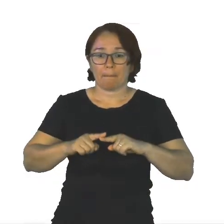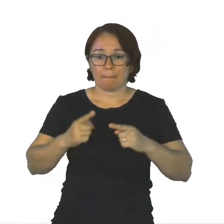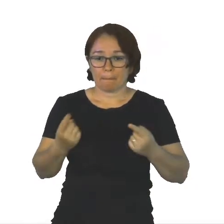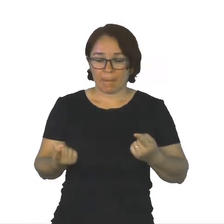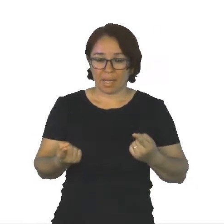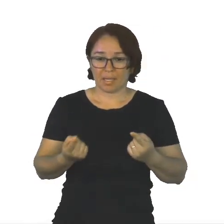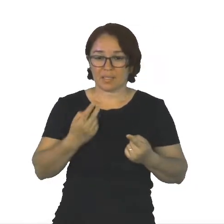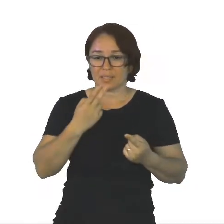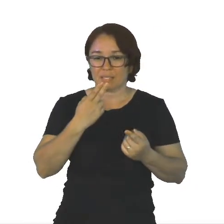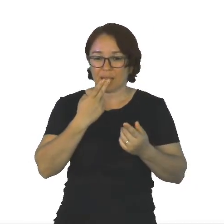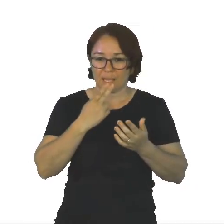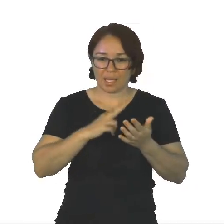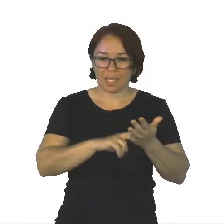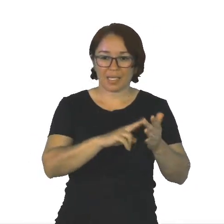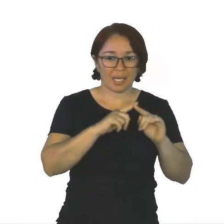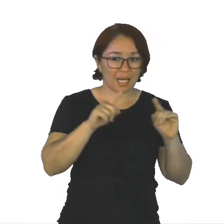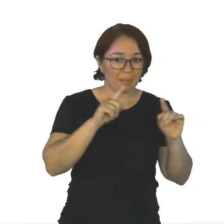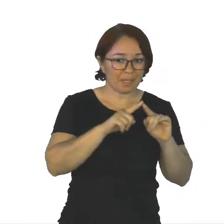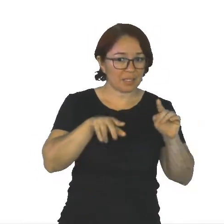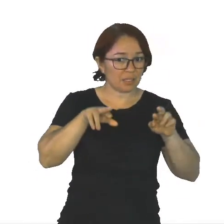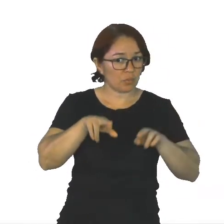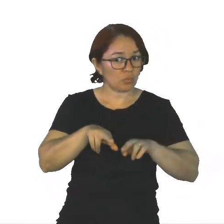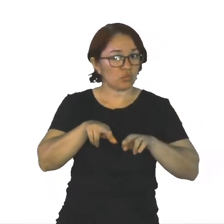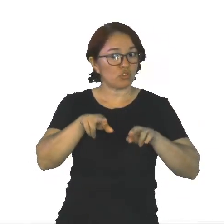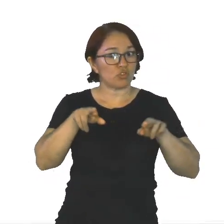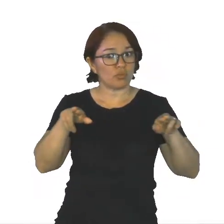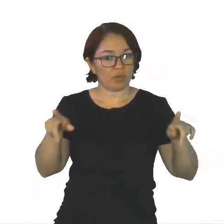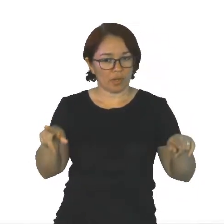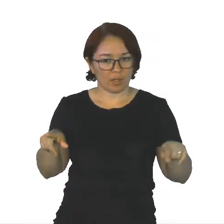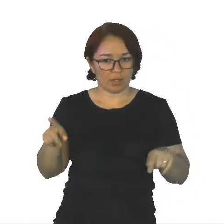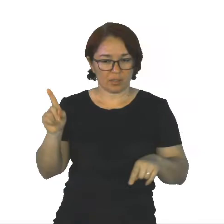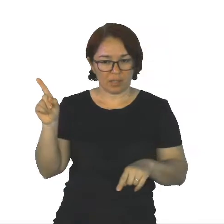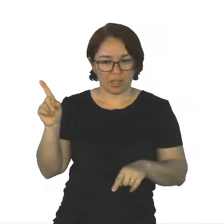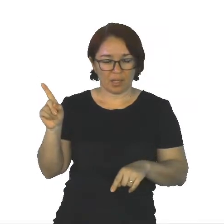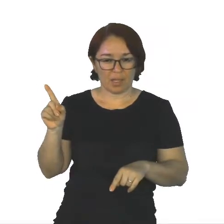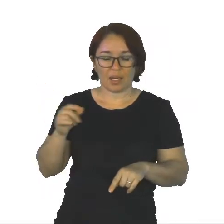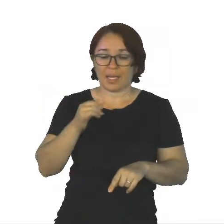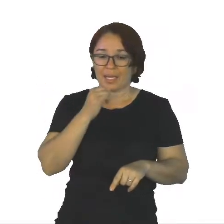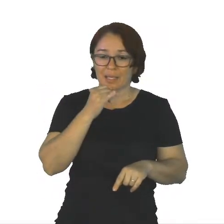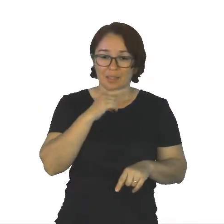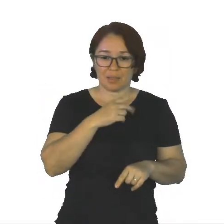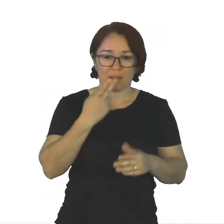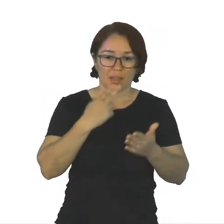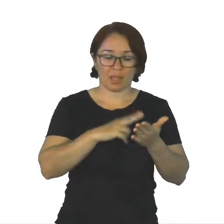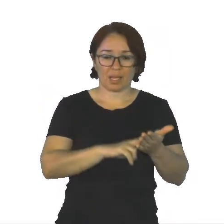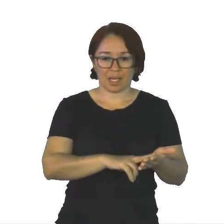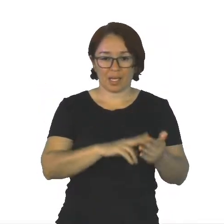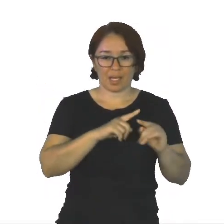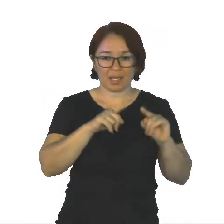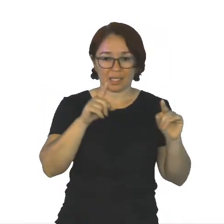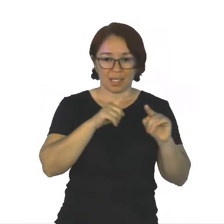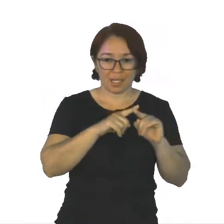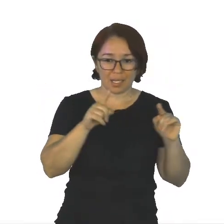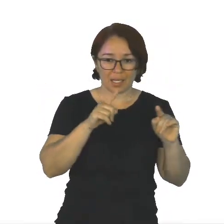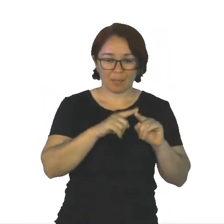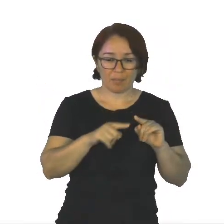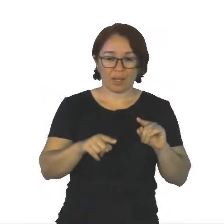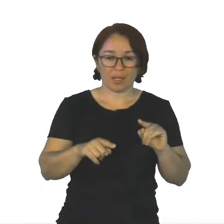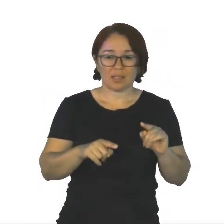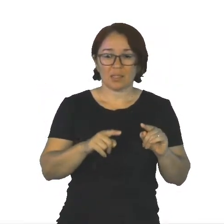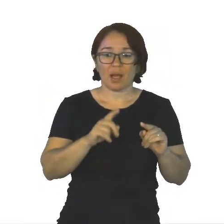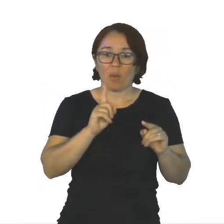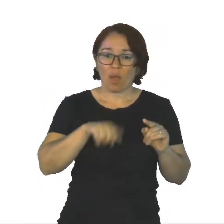carta de reclamação, porque na carta de reclamação é mais objetiva essa questão de ser escrita por uma pessoa que